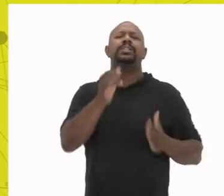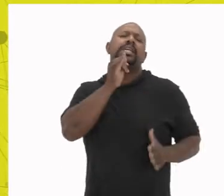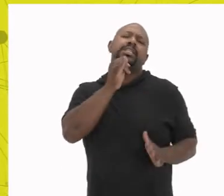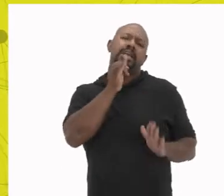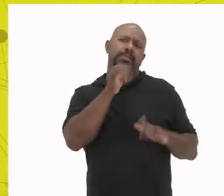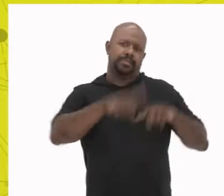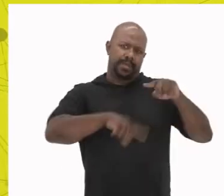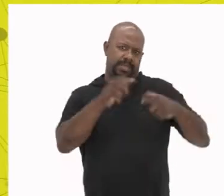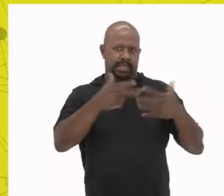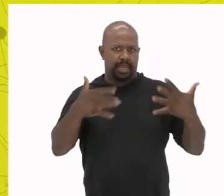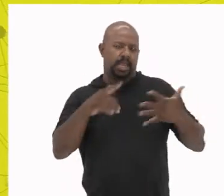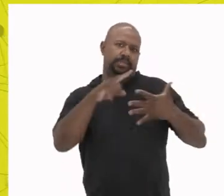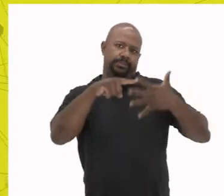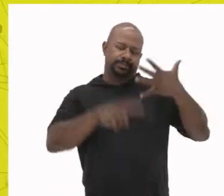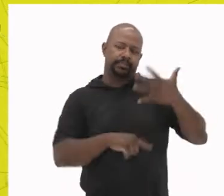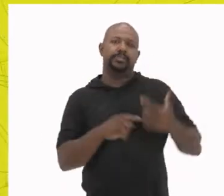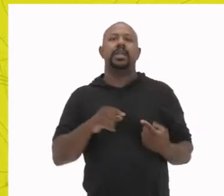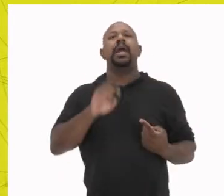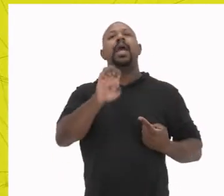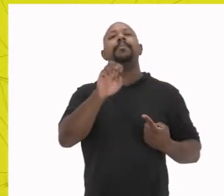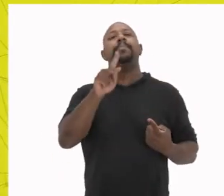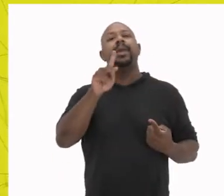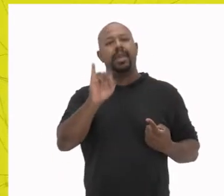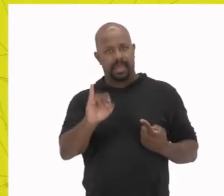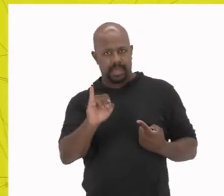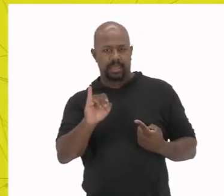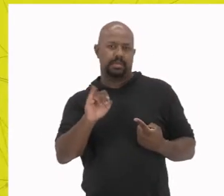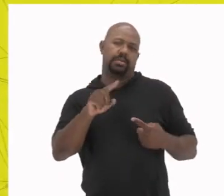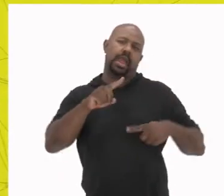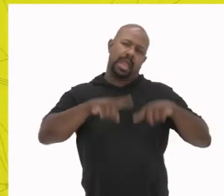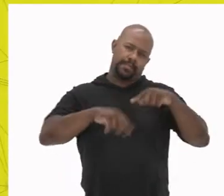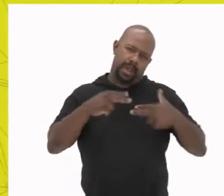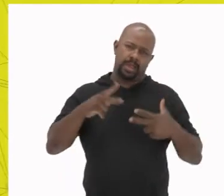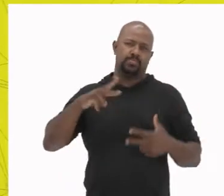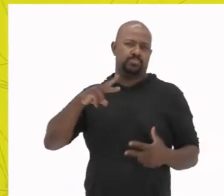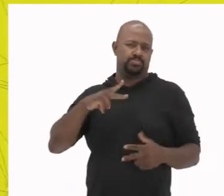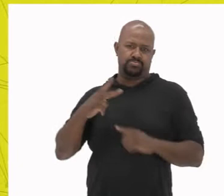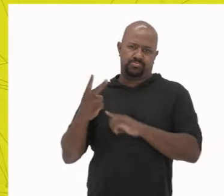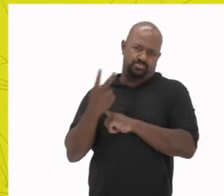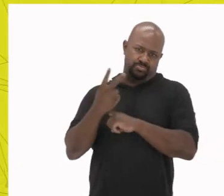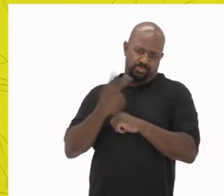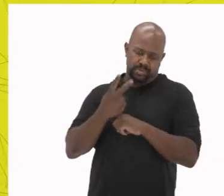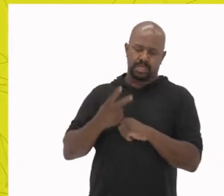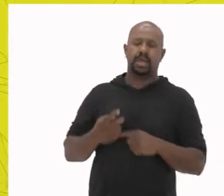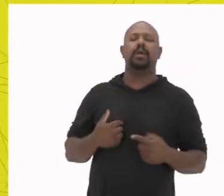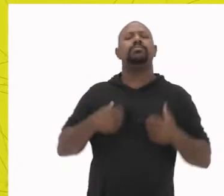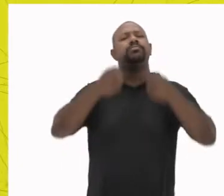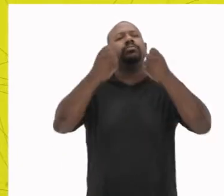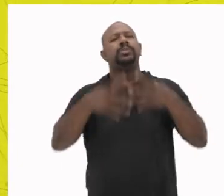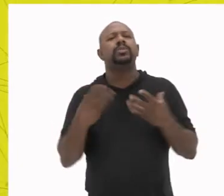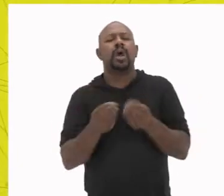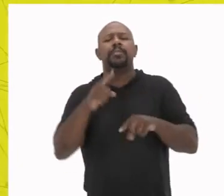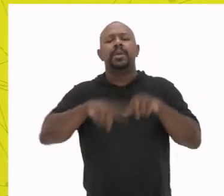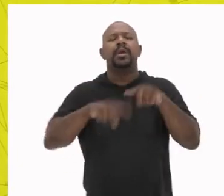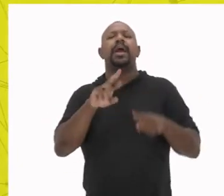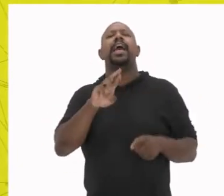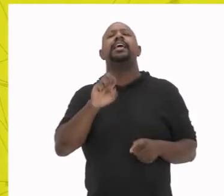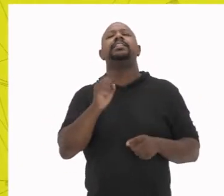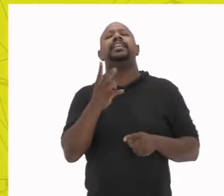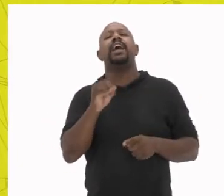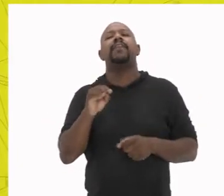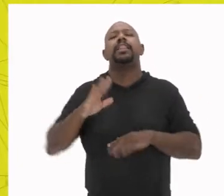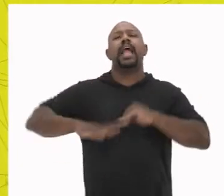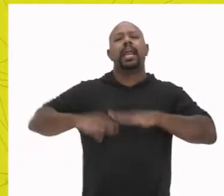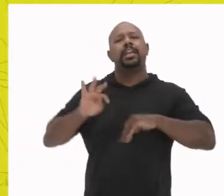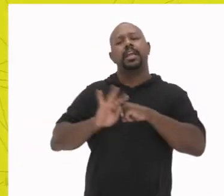Mostrarei exemplos de materiais como, por exemplo, o EPI, Equipamento de Proteção Individual, e falarei um pouco sobre a